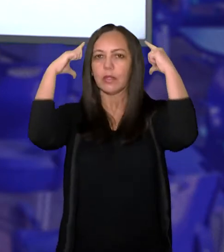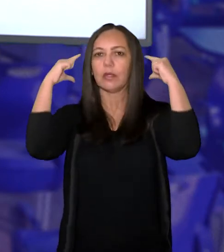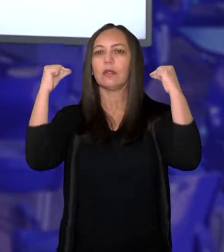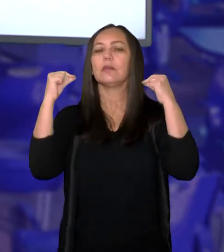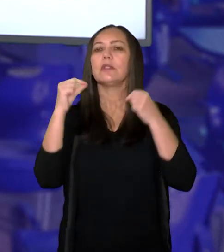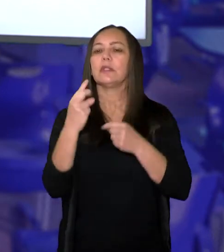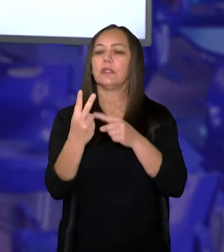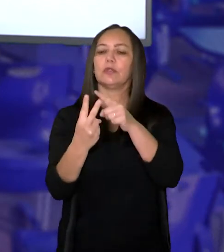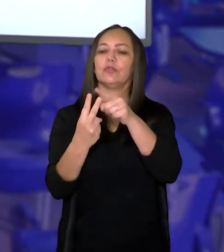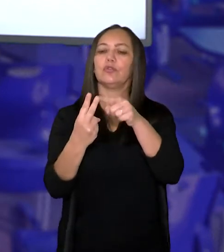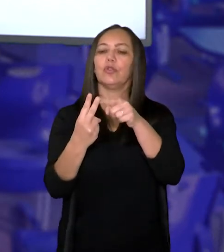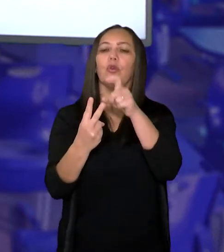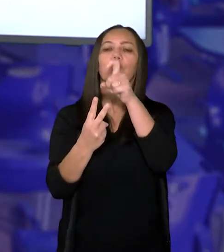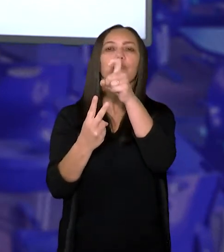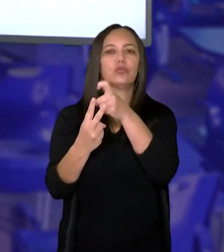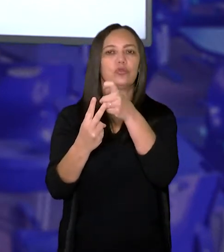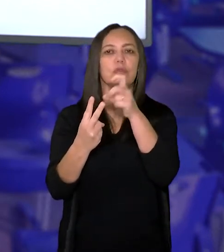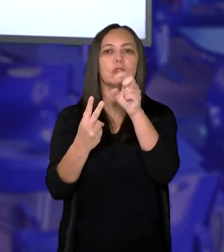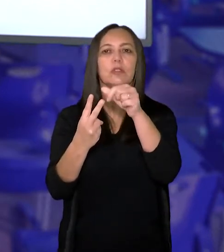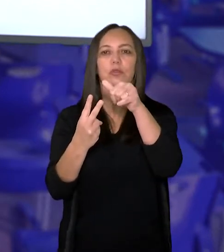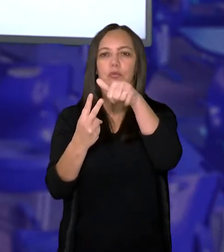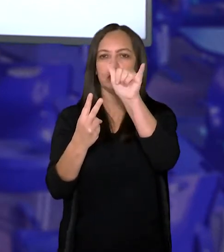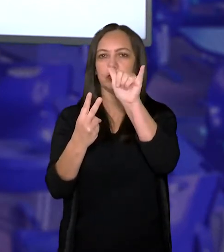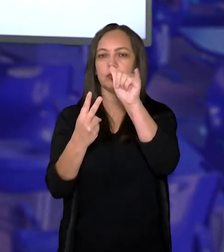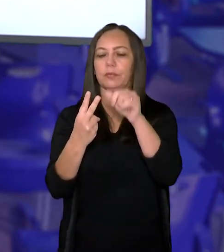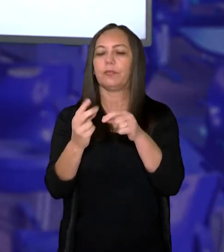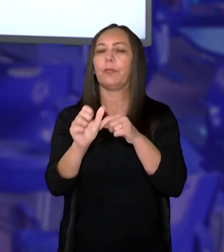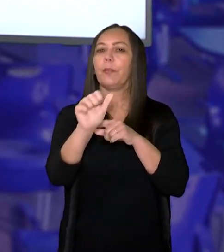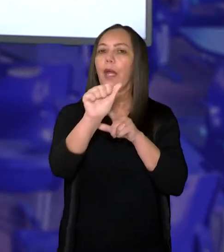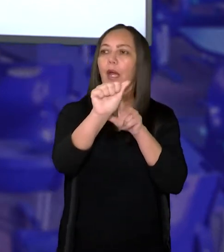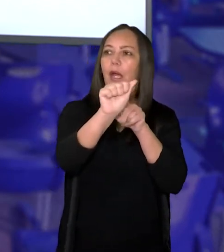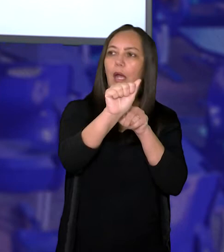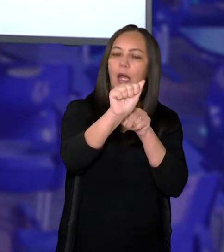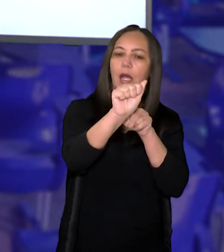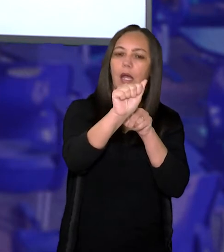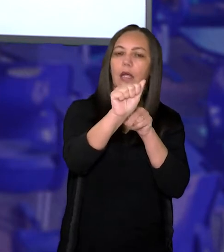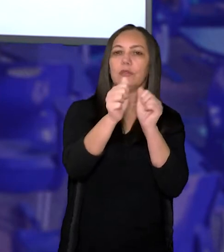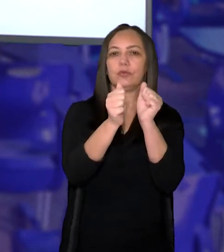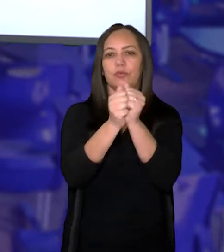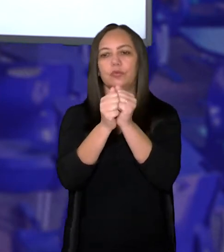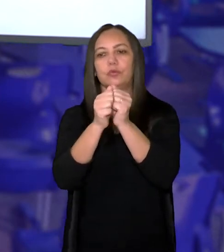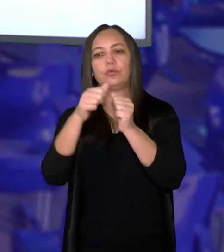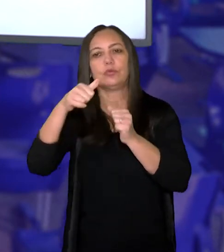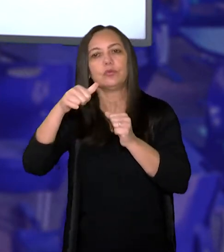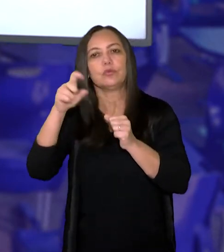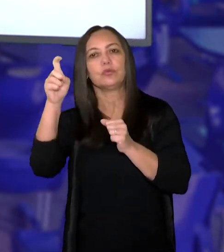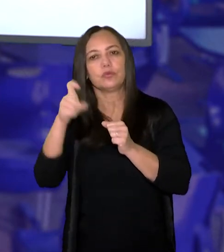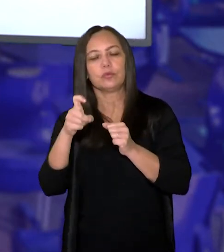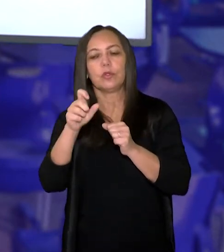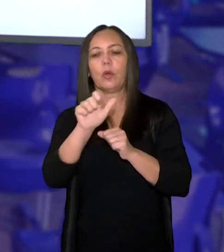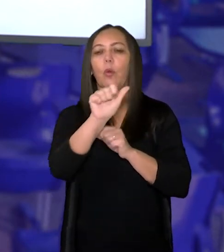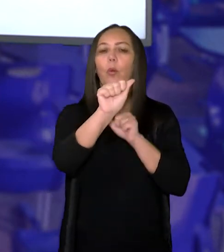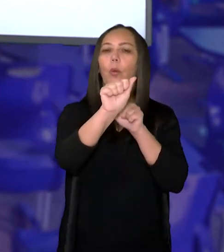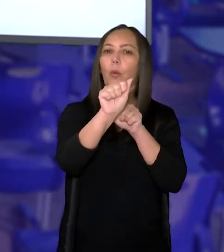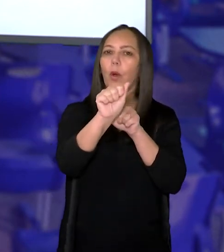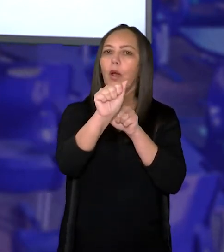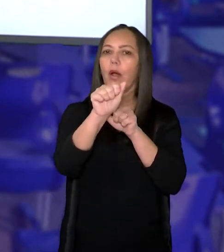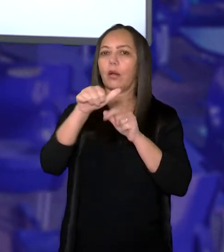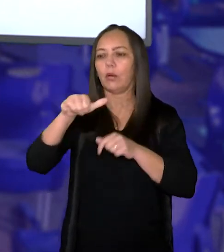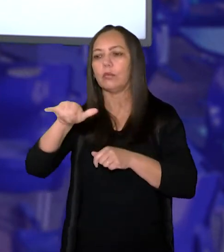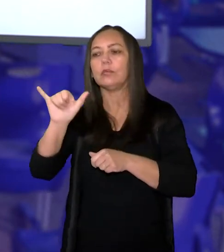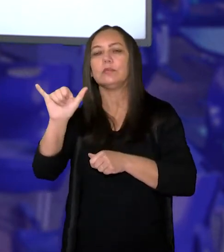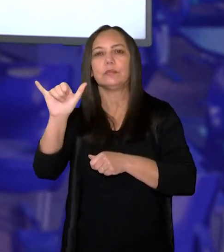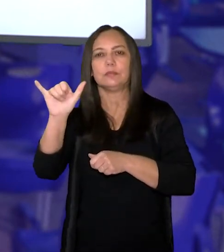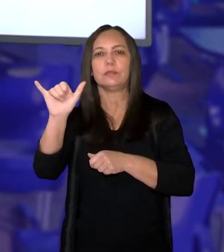2 opções, que é o X e o Y. Então, aqui, o A com o X, o A com